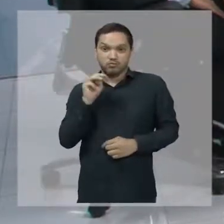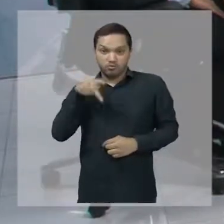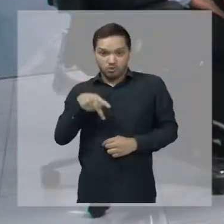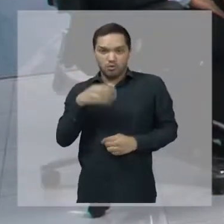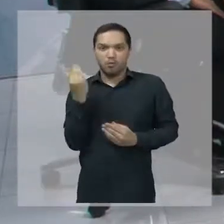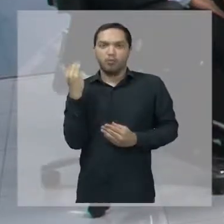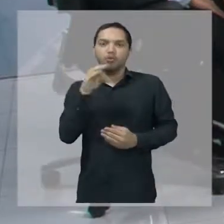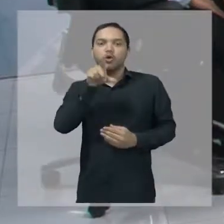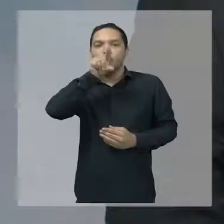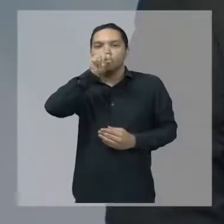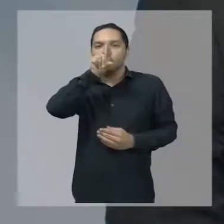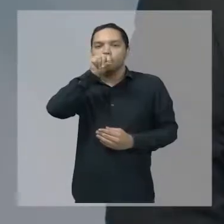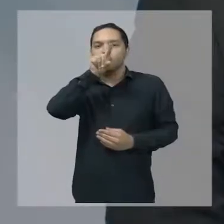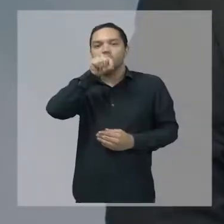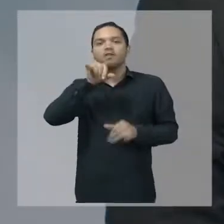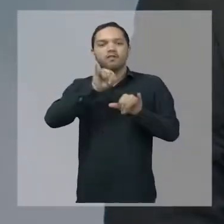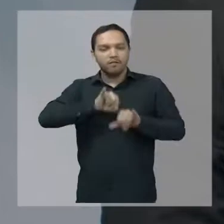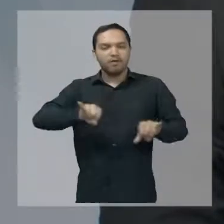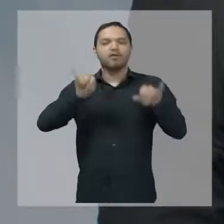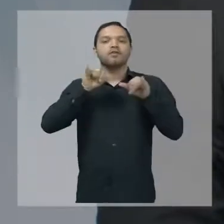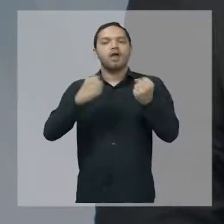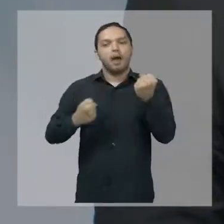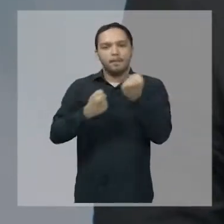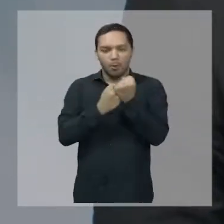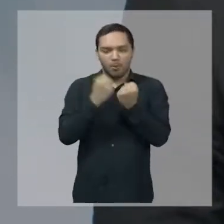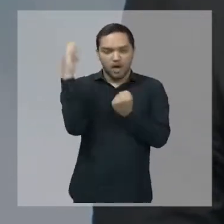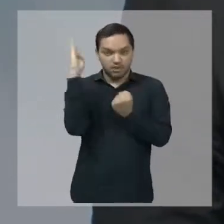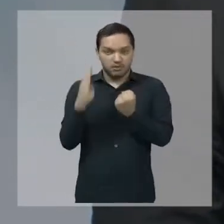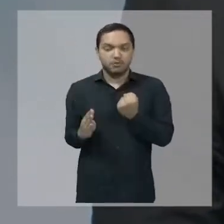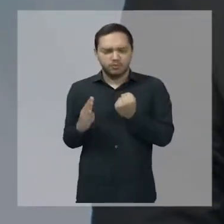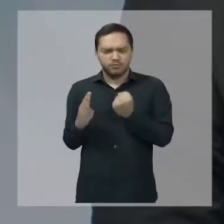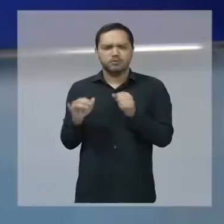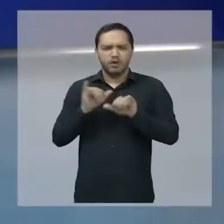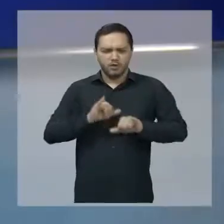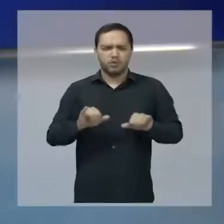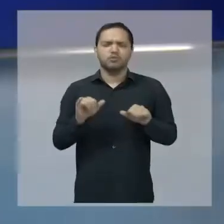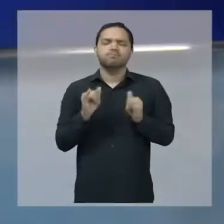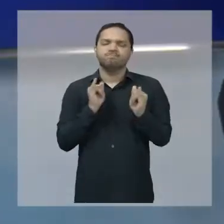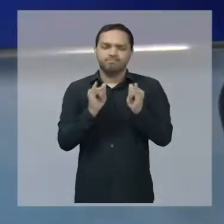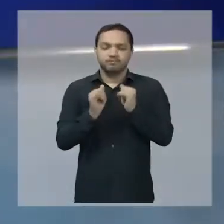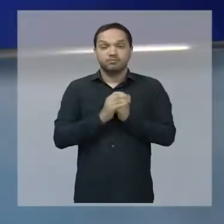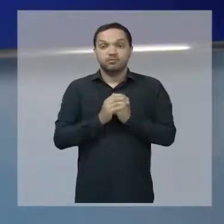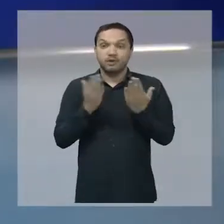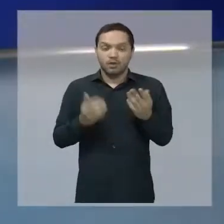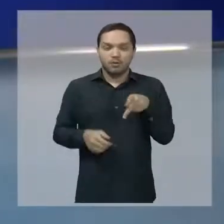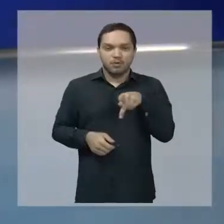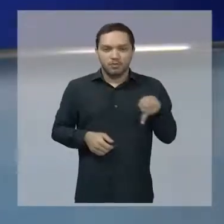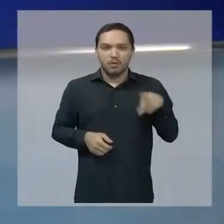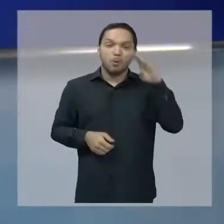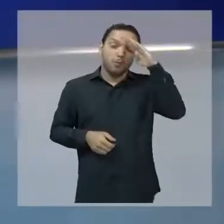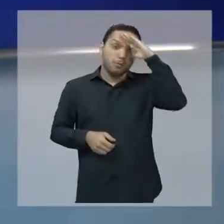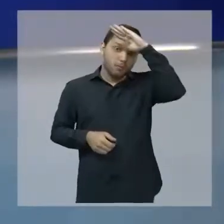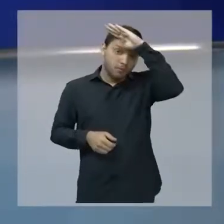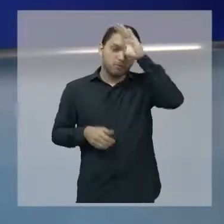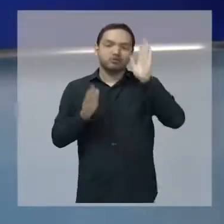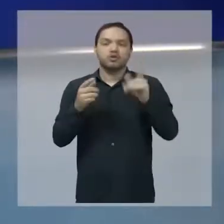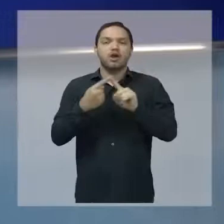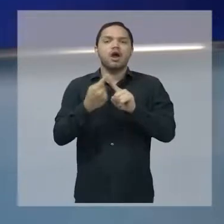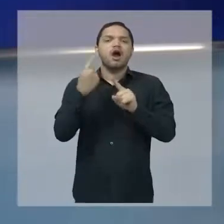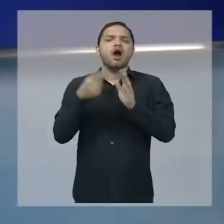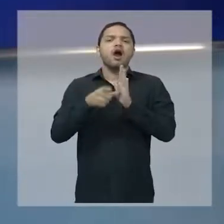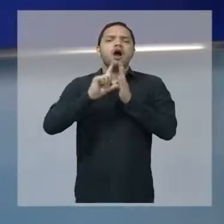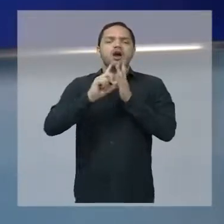havia tuitado, manifestando publicamente o apoio ao Brasil. O presidente Jair Bolsonaro havia